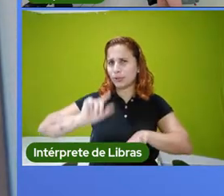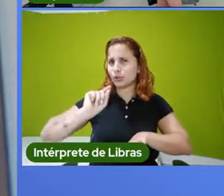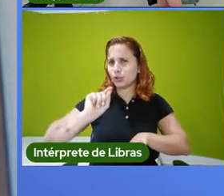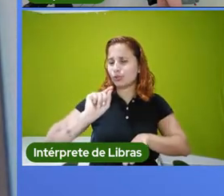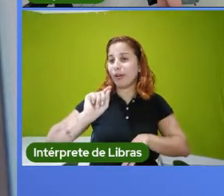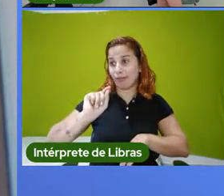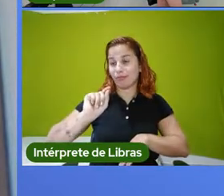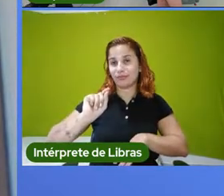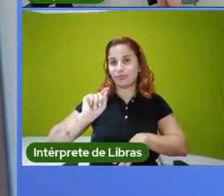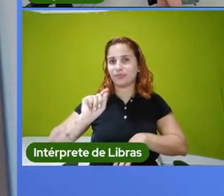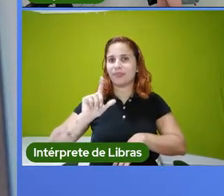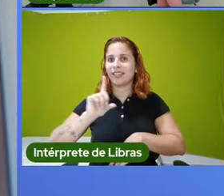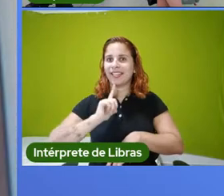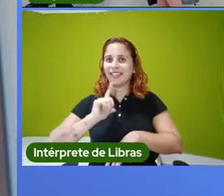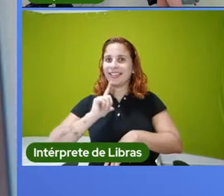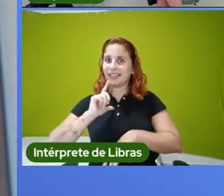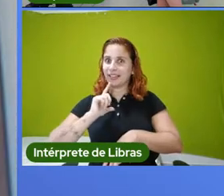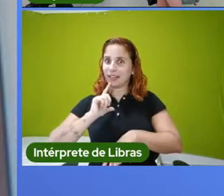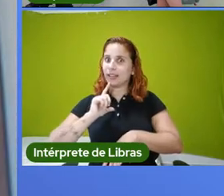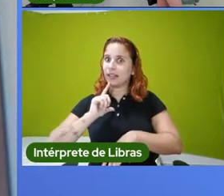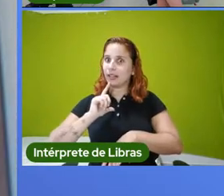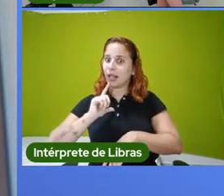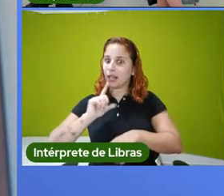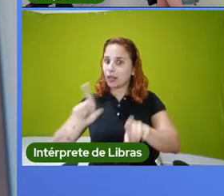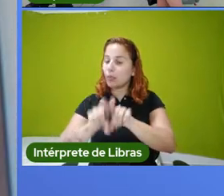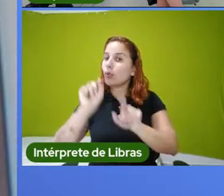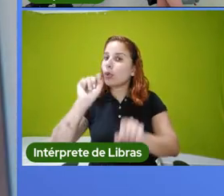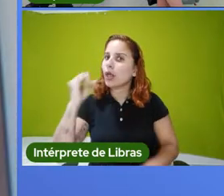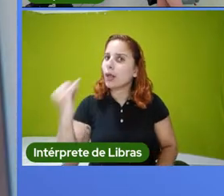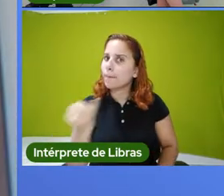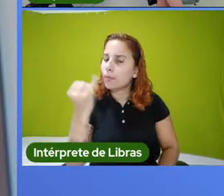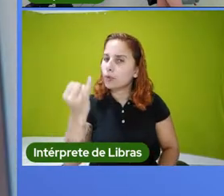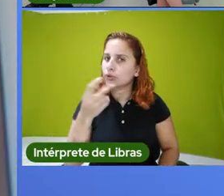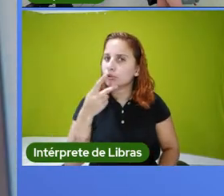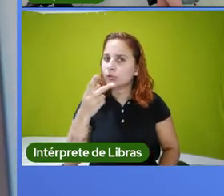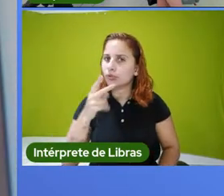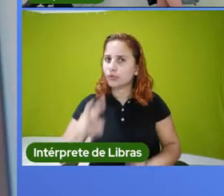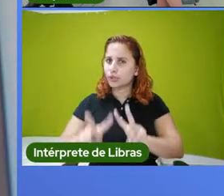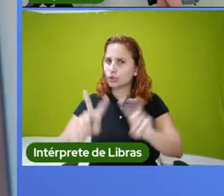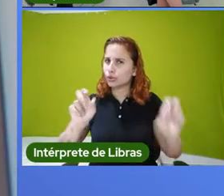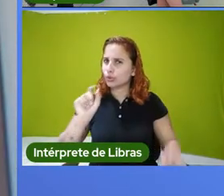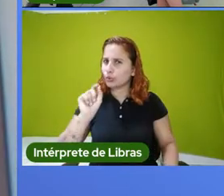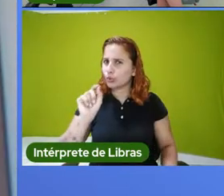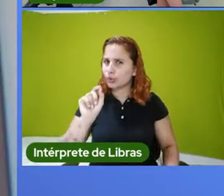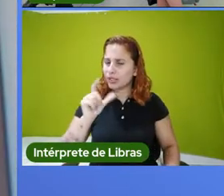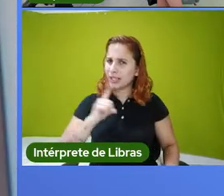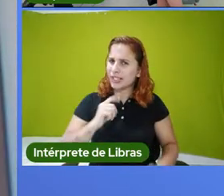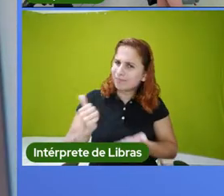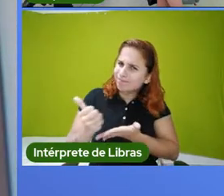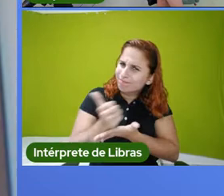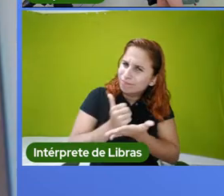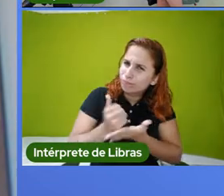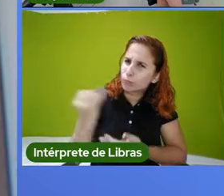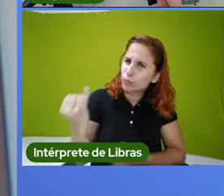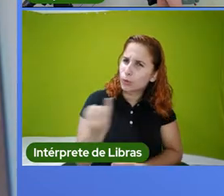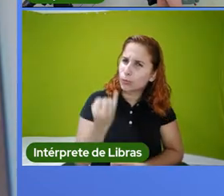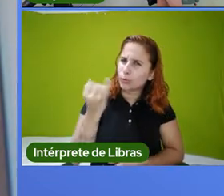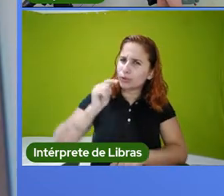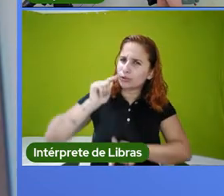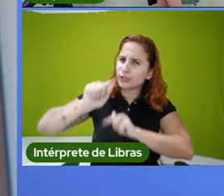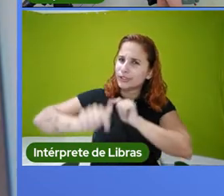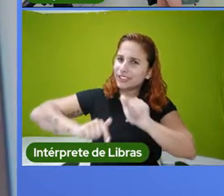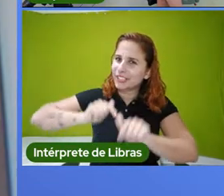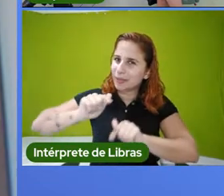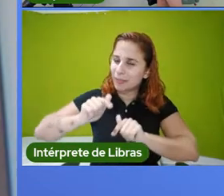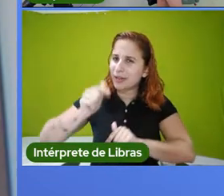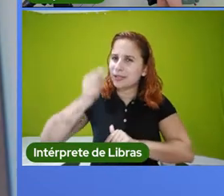digno de nota, né, importante a gente aqui ressaltar o importantíssimo, fundamental trabalho dos auditores